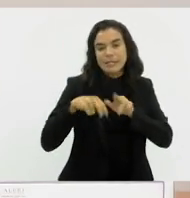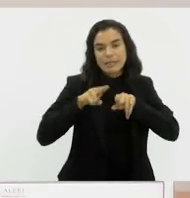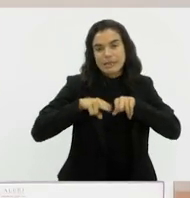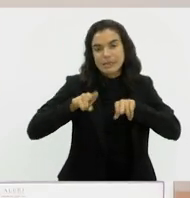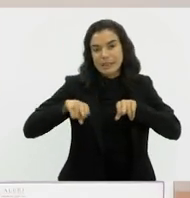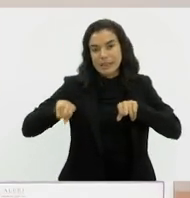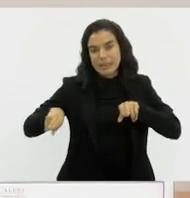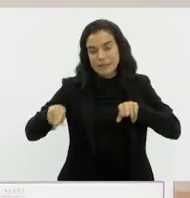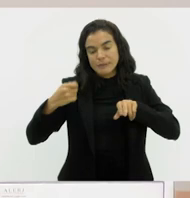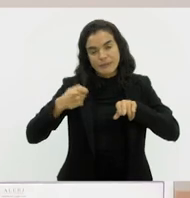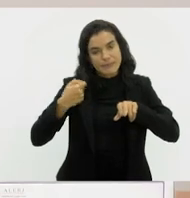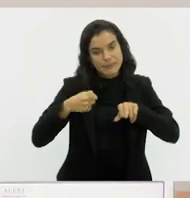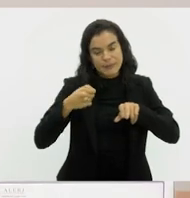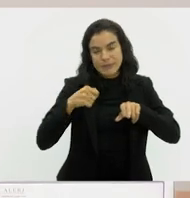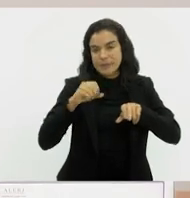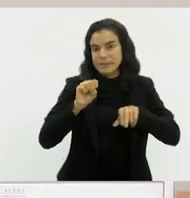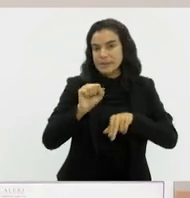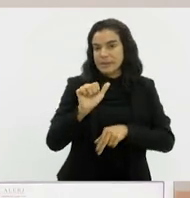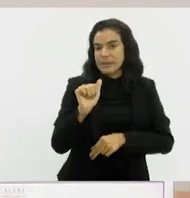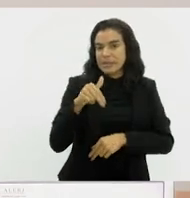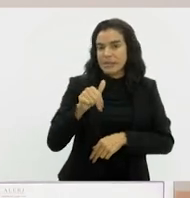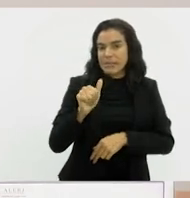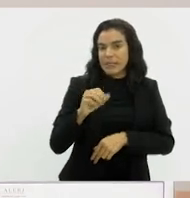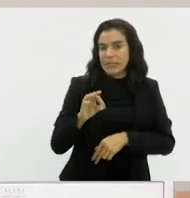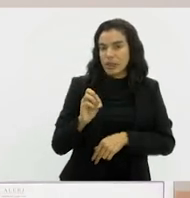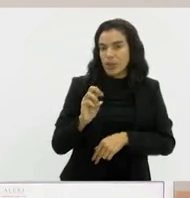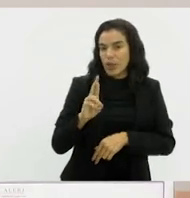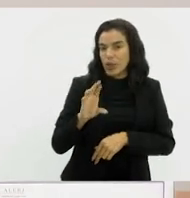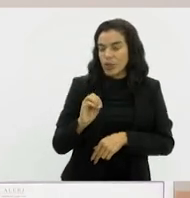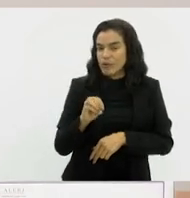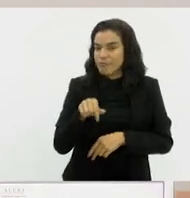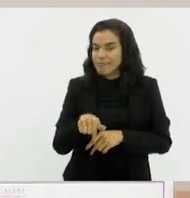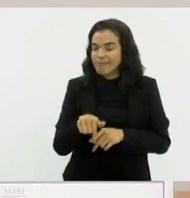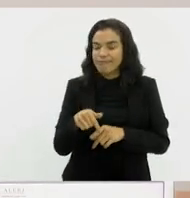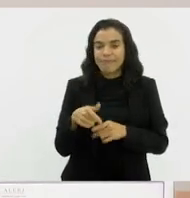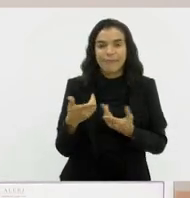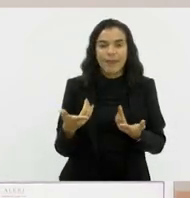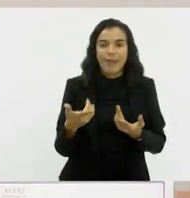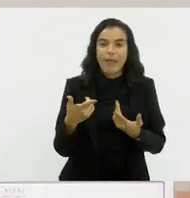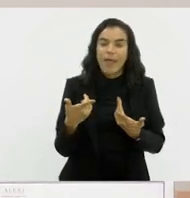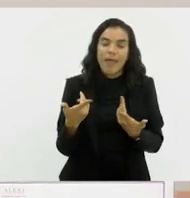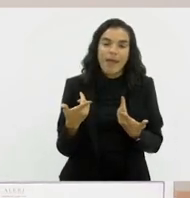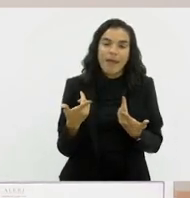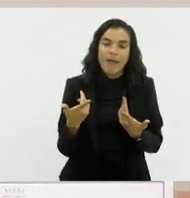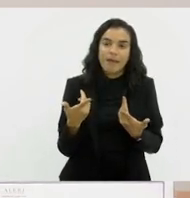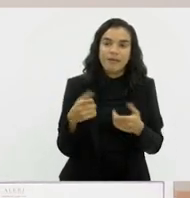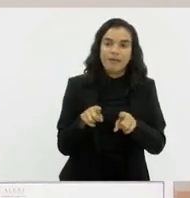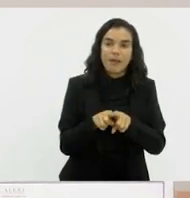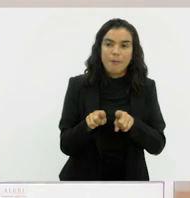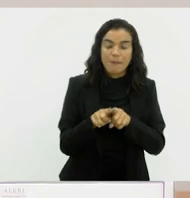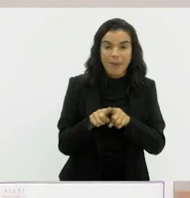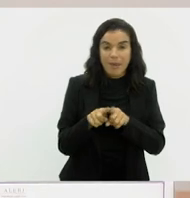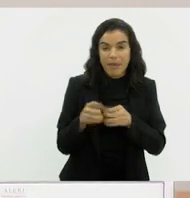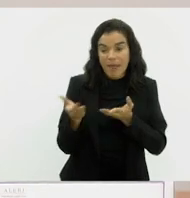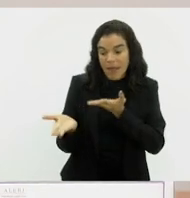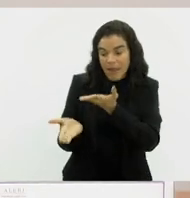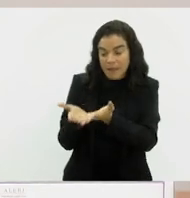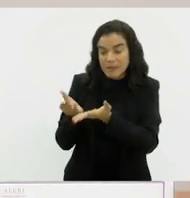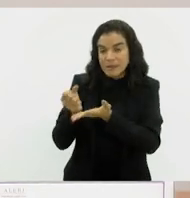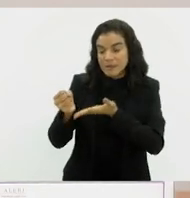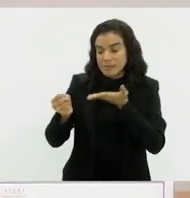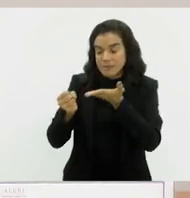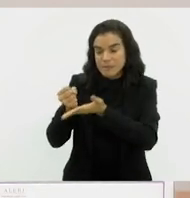precisa do sanatório, que hoje a produção do sanatório ainda é muito aquém da necessidade, e a atenção básica ali no